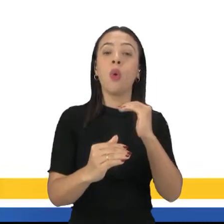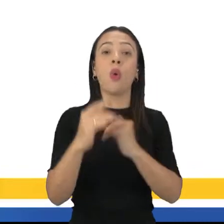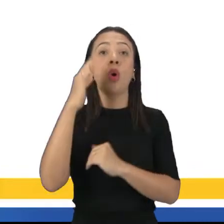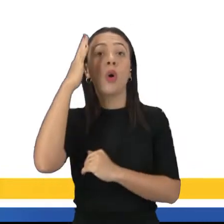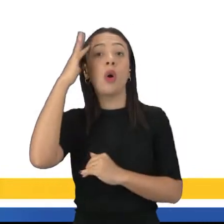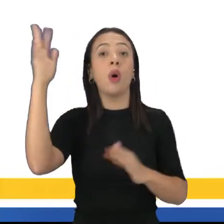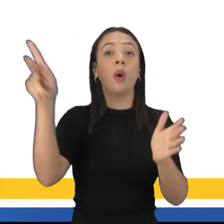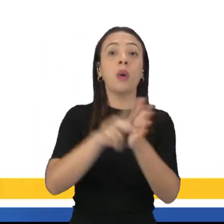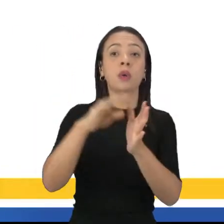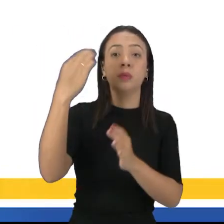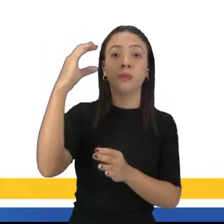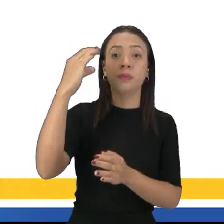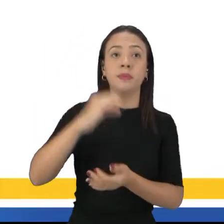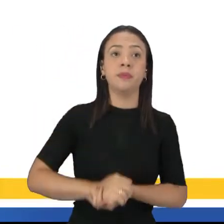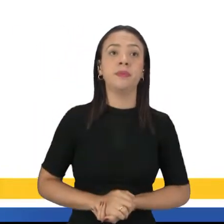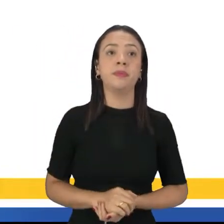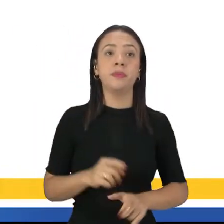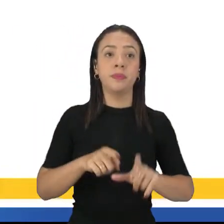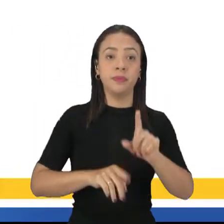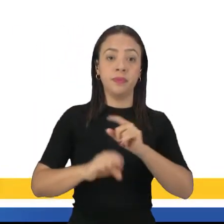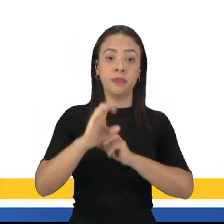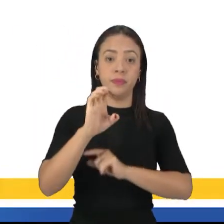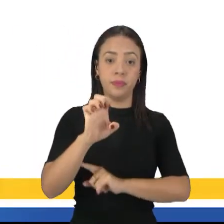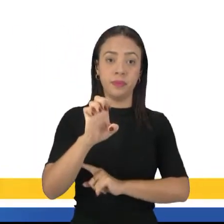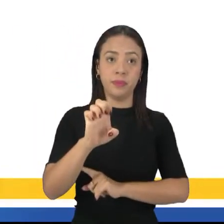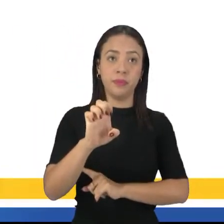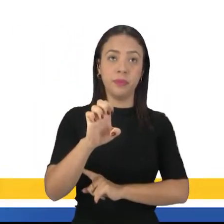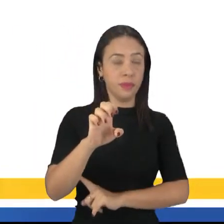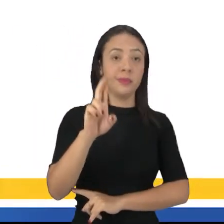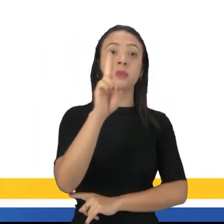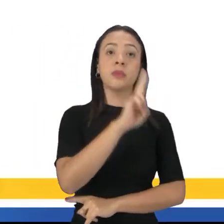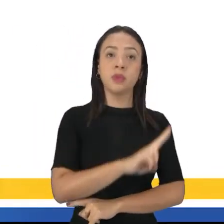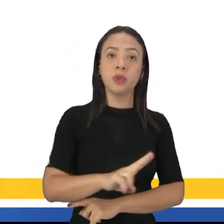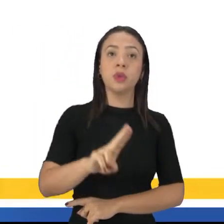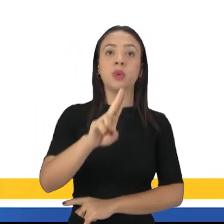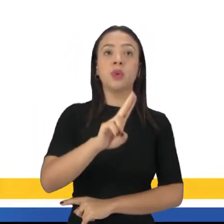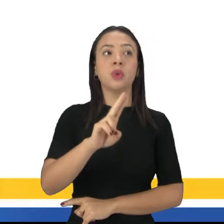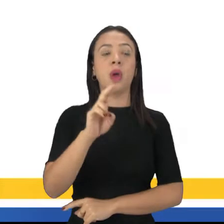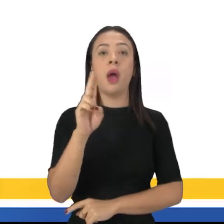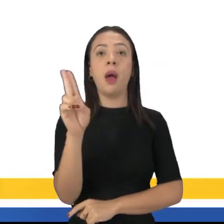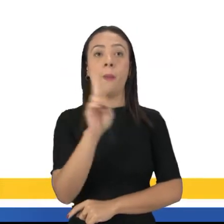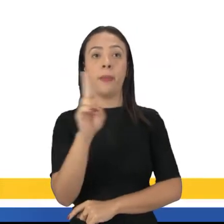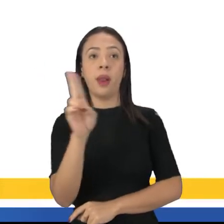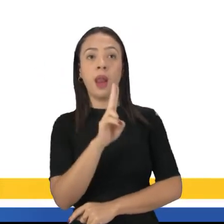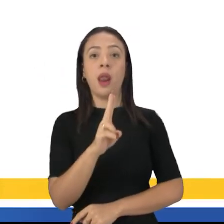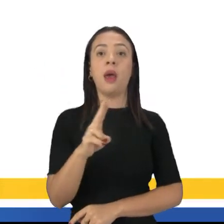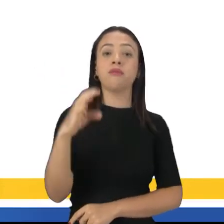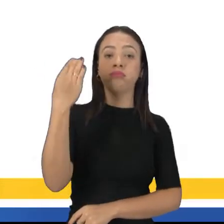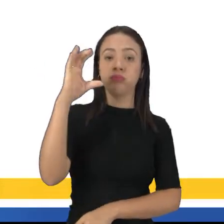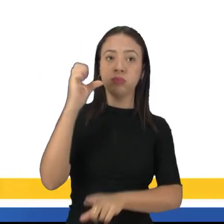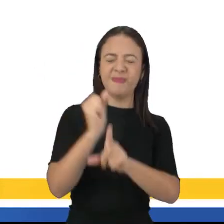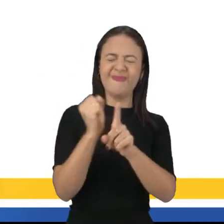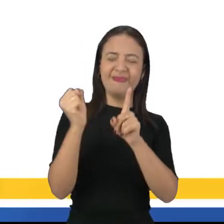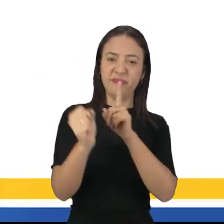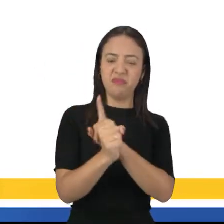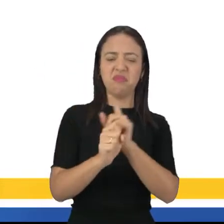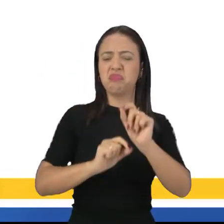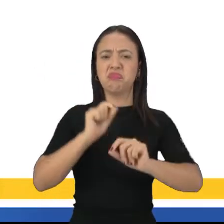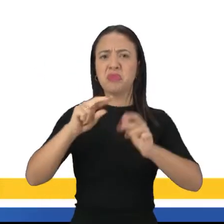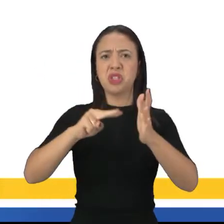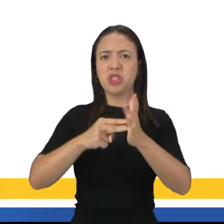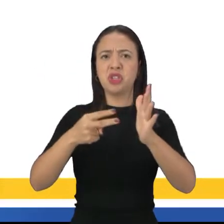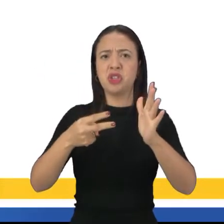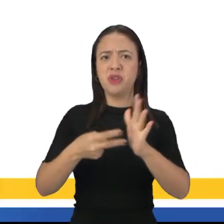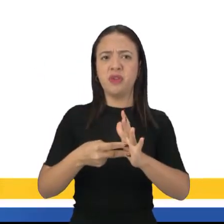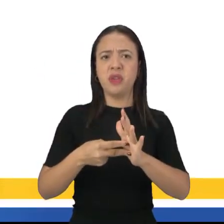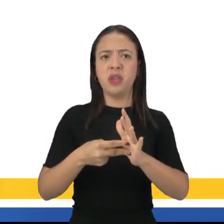teóricos dessas ciências. E utiliza com reserva a denominação ciências sociais. O que quer dizer